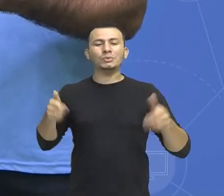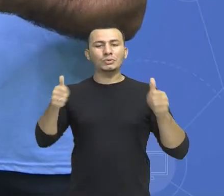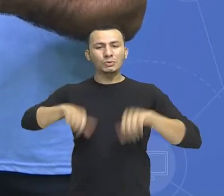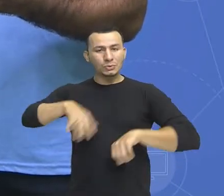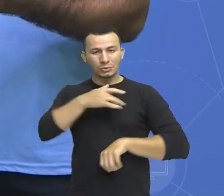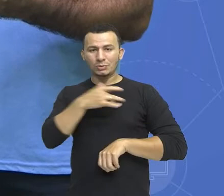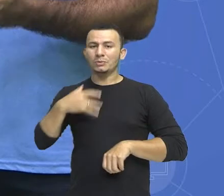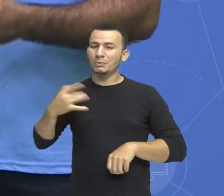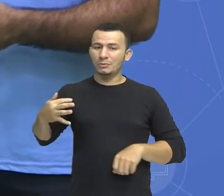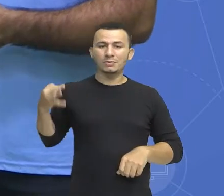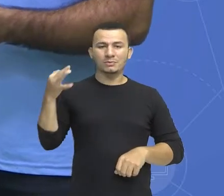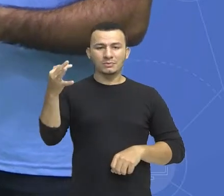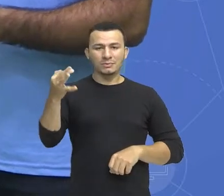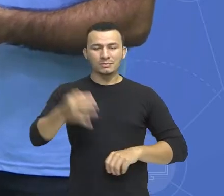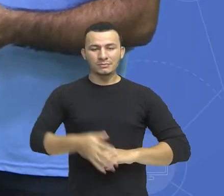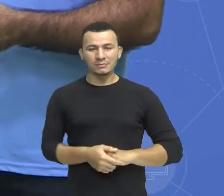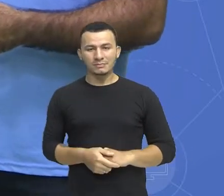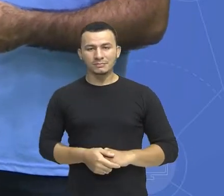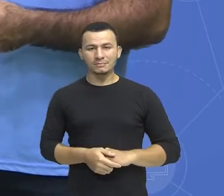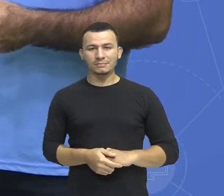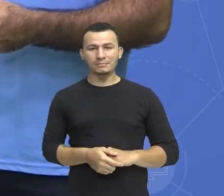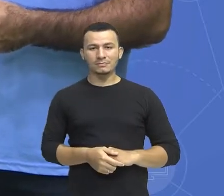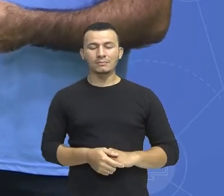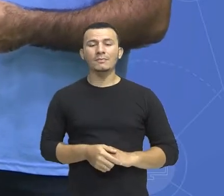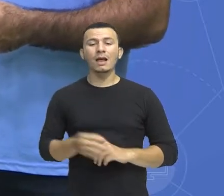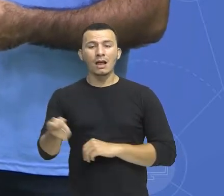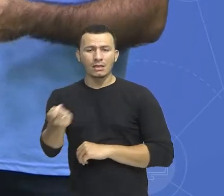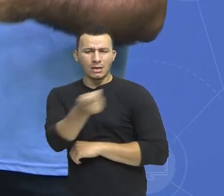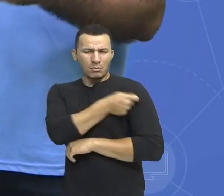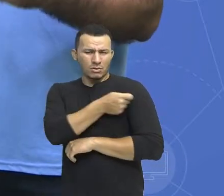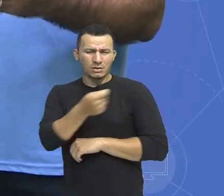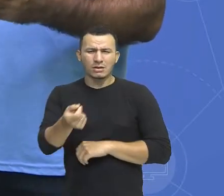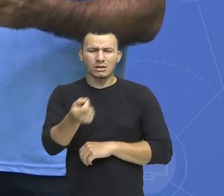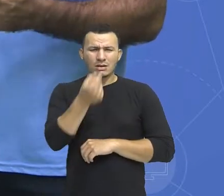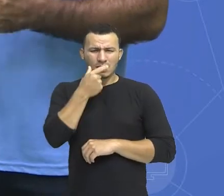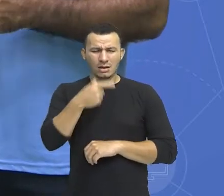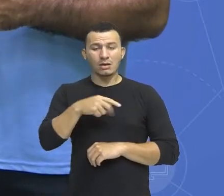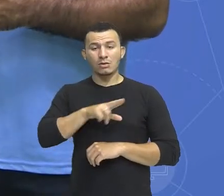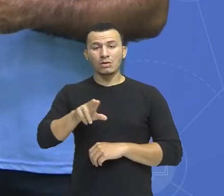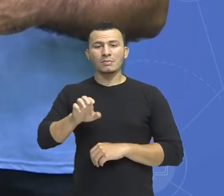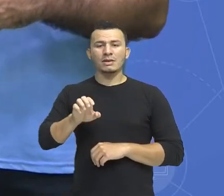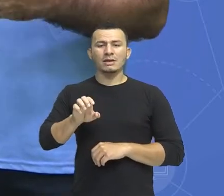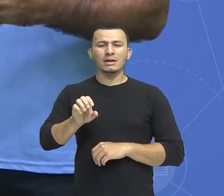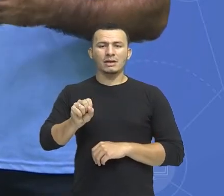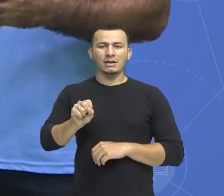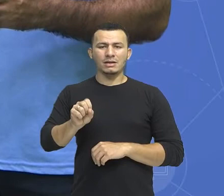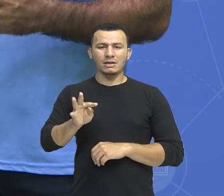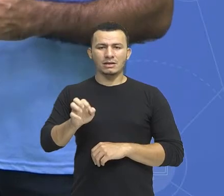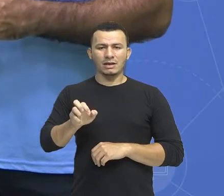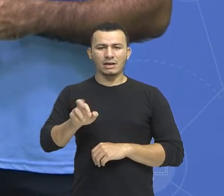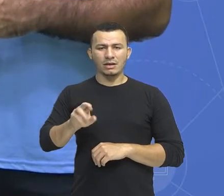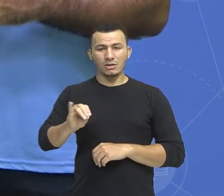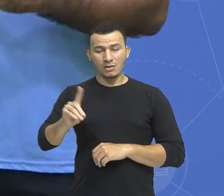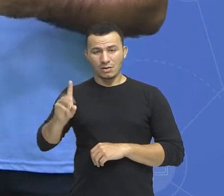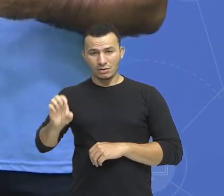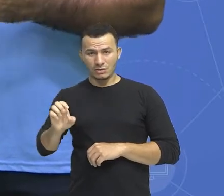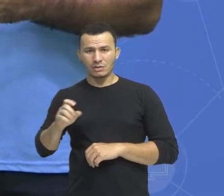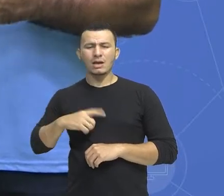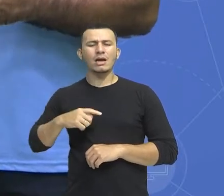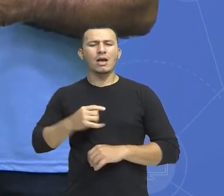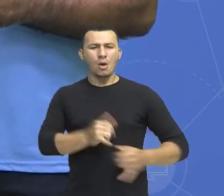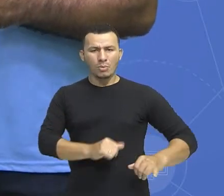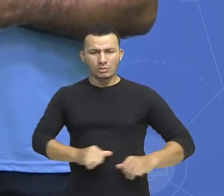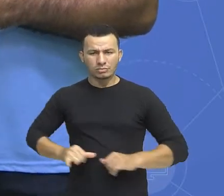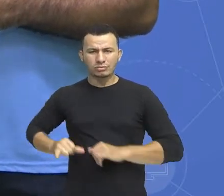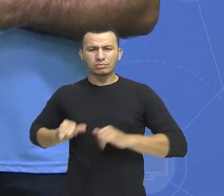saúde mais tarde. Então, os anabolizantes são esteroides, ou seja, hormônios, que propiciam